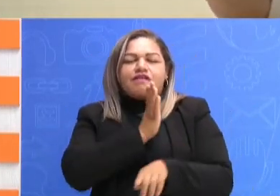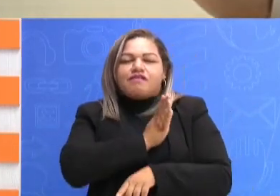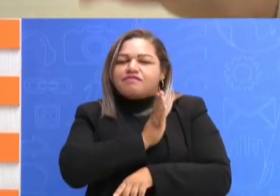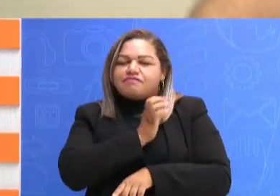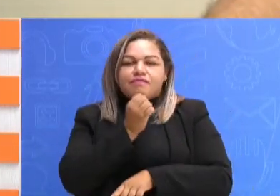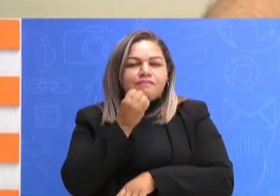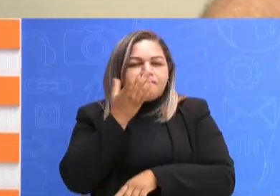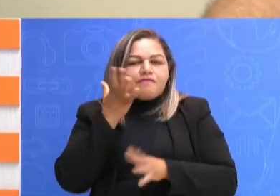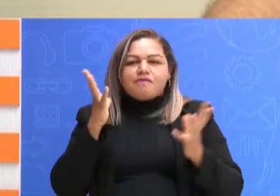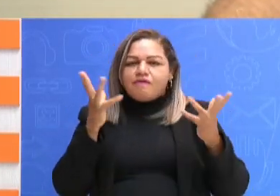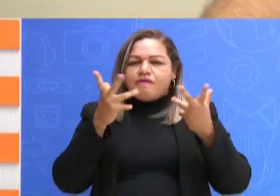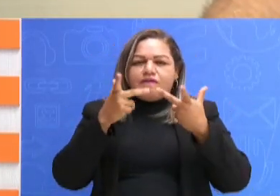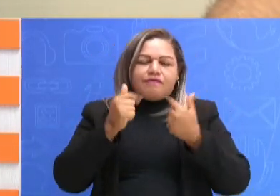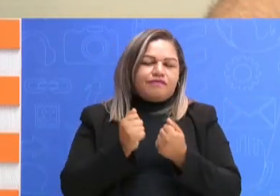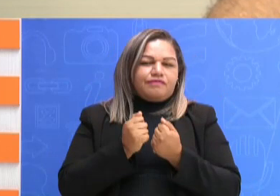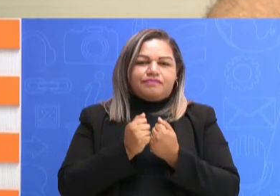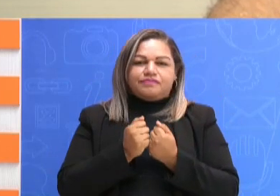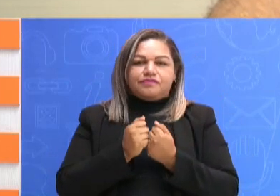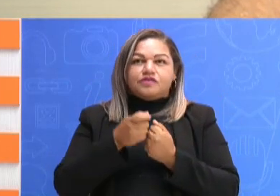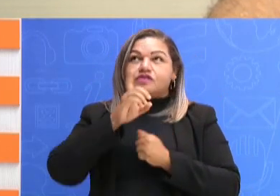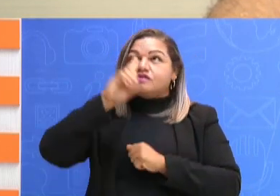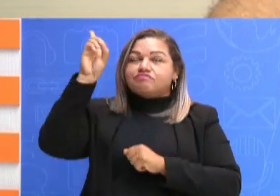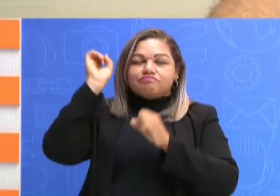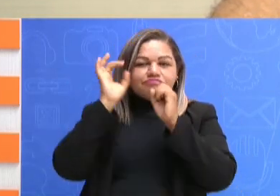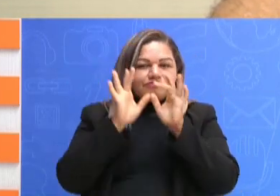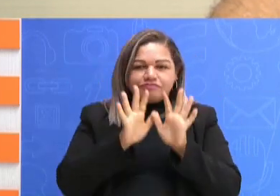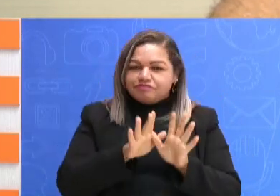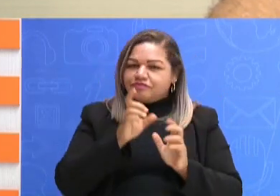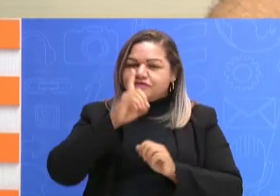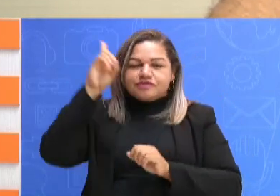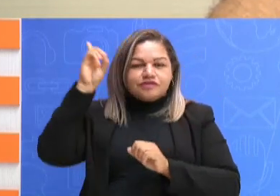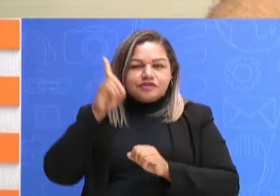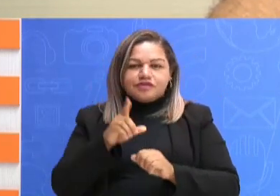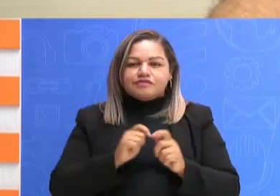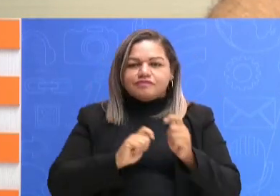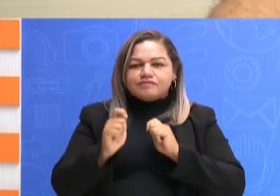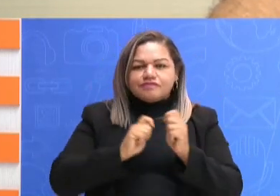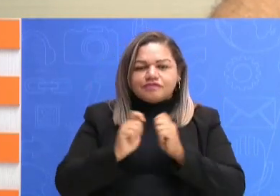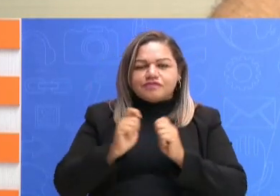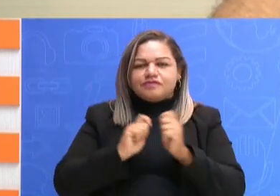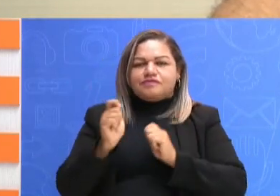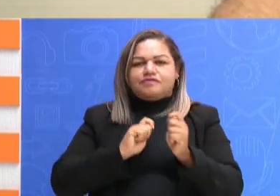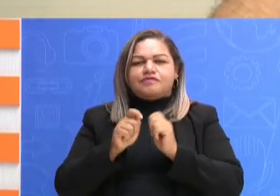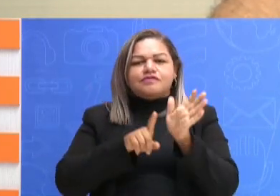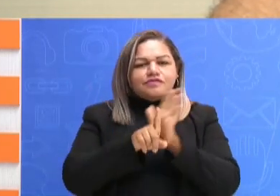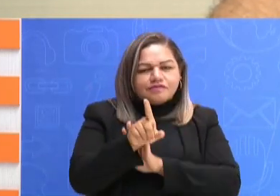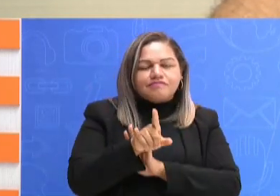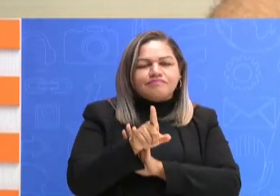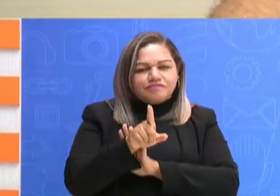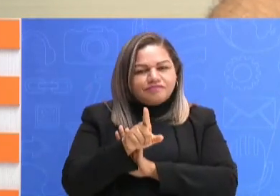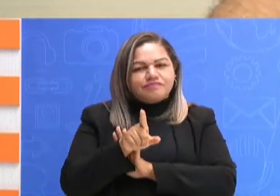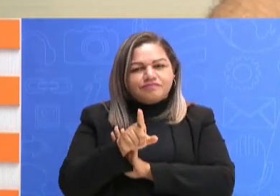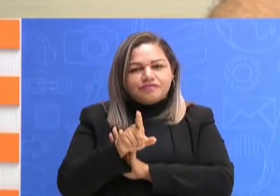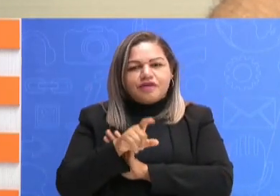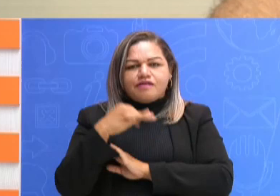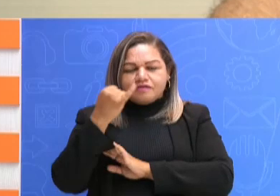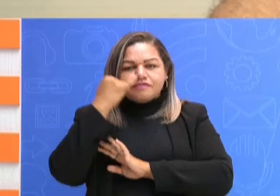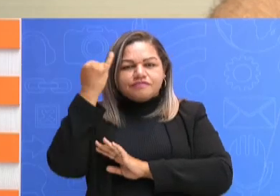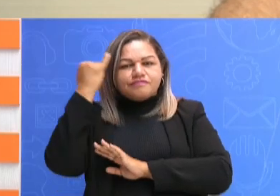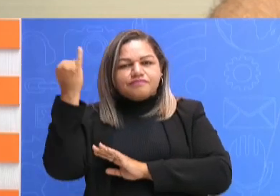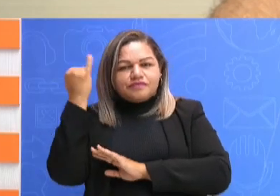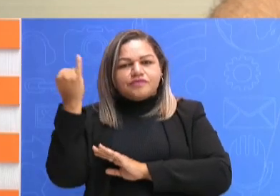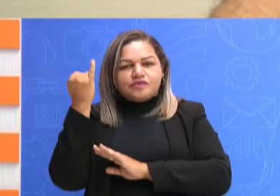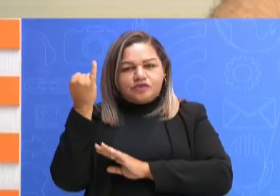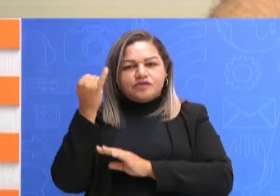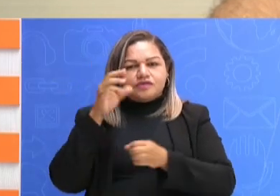coração grandioso. Pedro, que Deus te abençoe, que Deus abençoe o teu comércio. E a sua pergunta é salutar e é importante para o